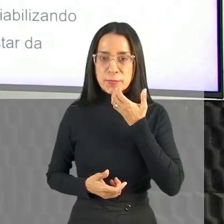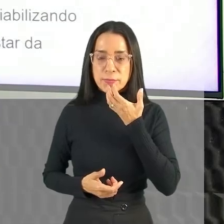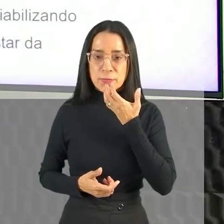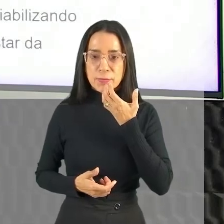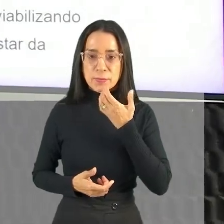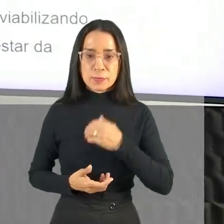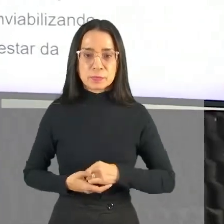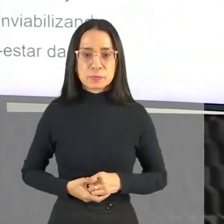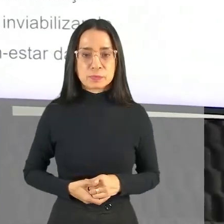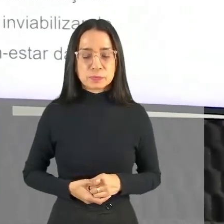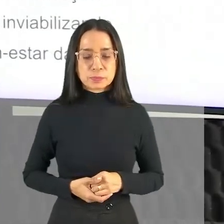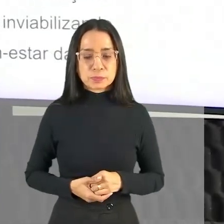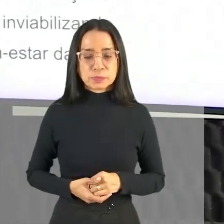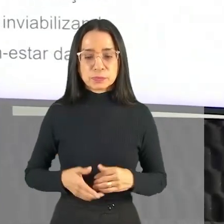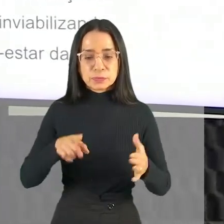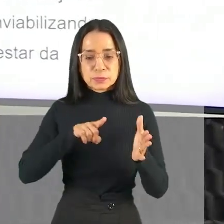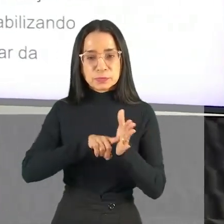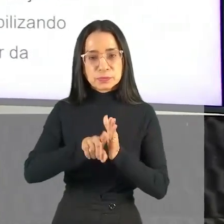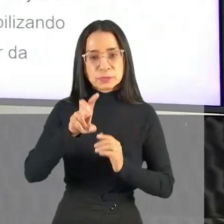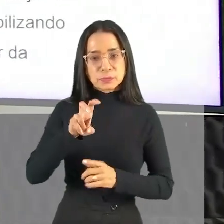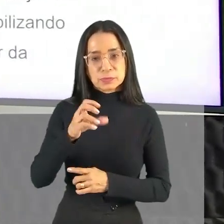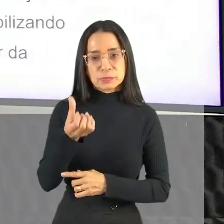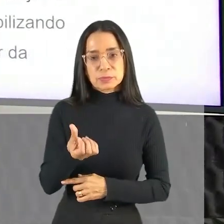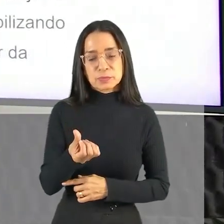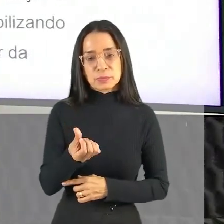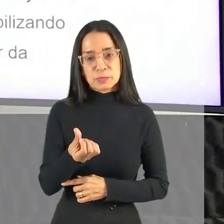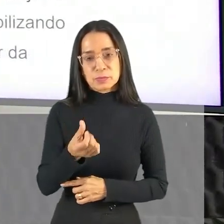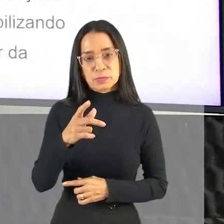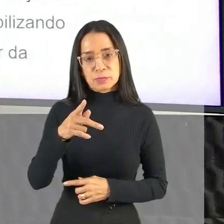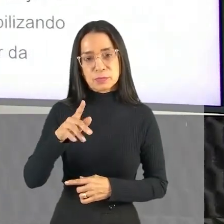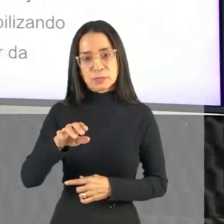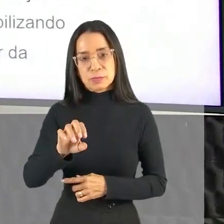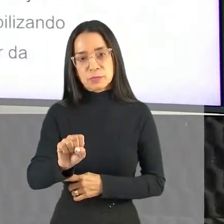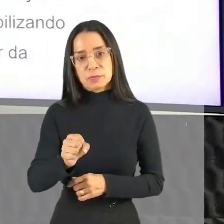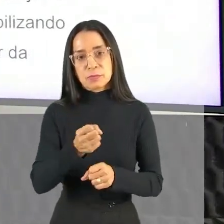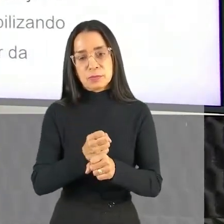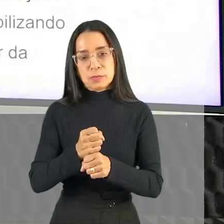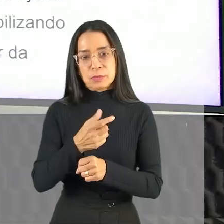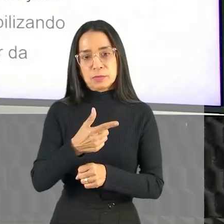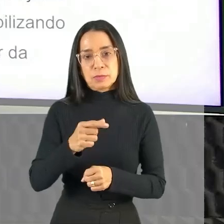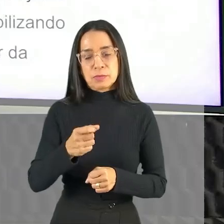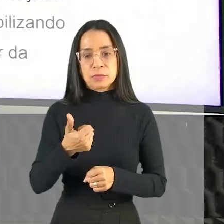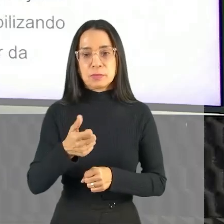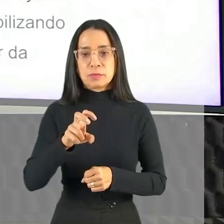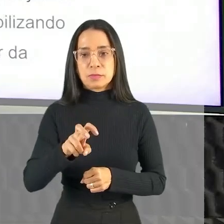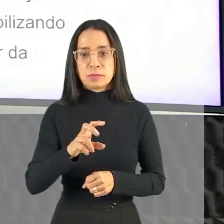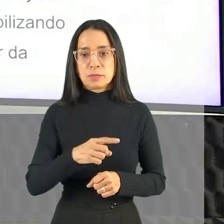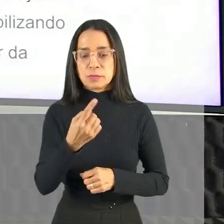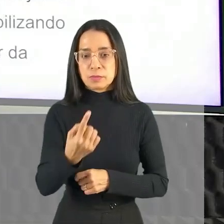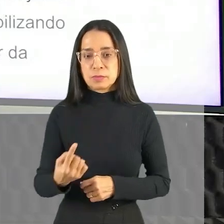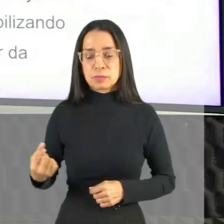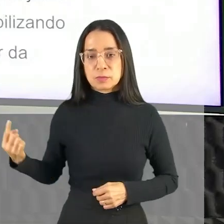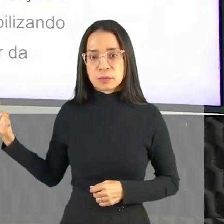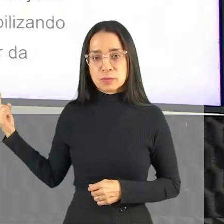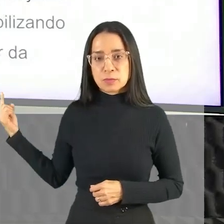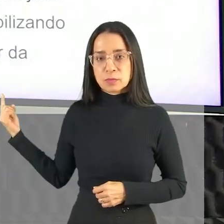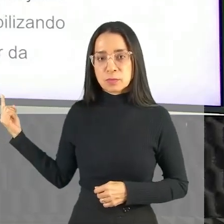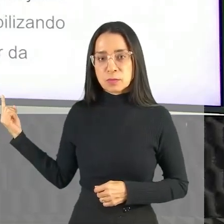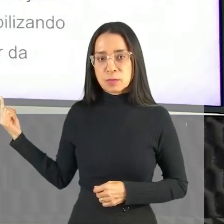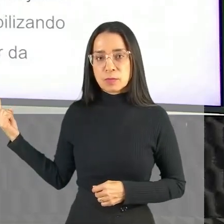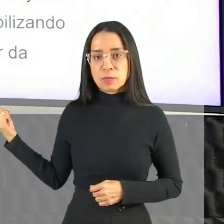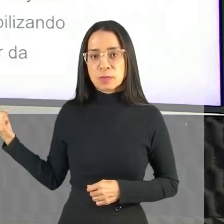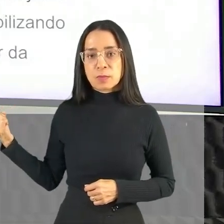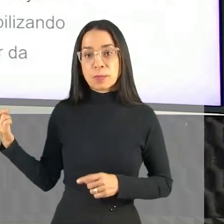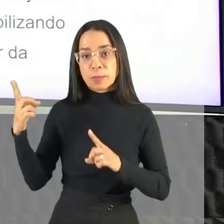Na questão 56 do PAS de 2015, né, a gente tem que os padrões e a frequência com que as